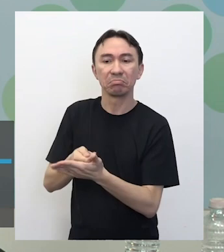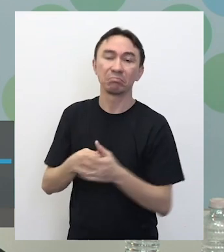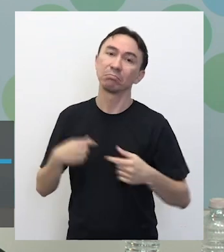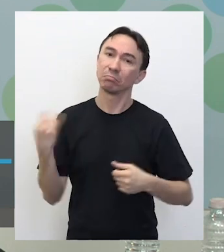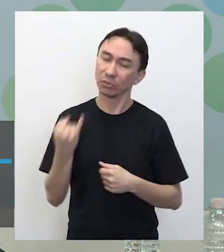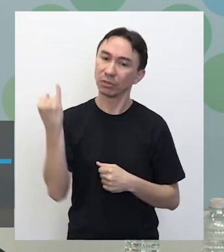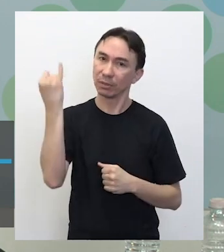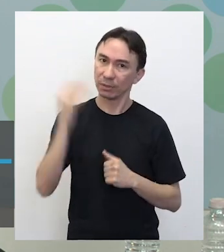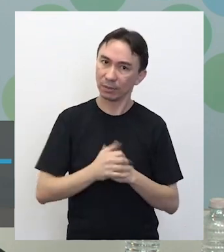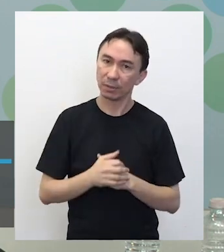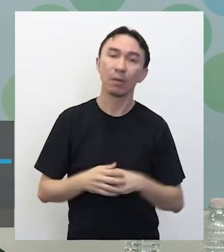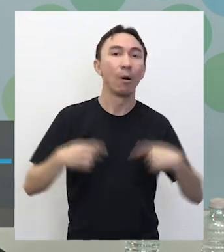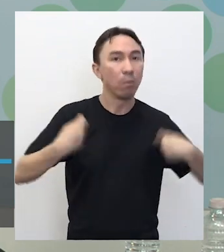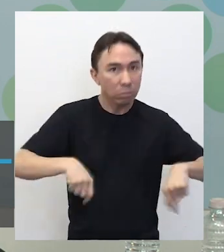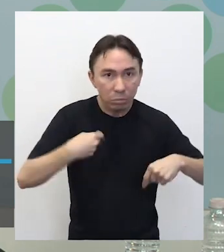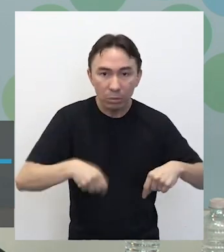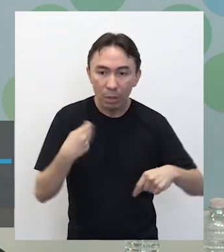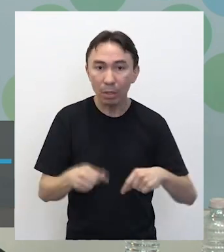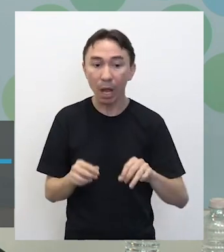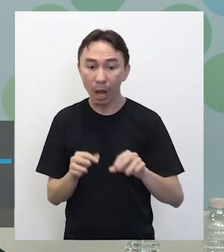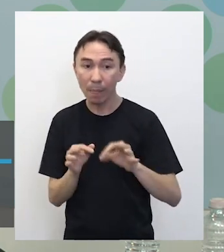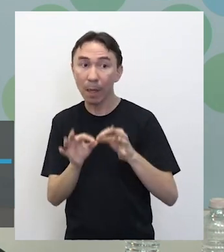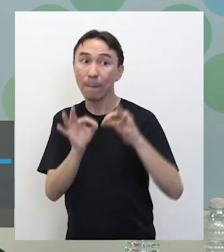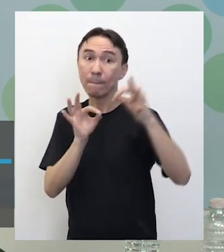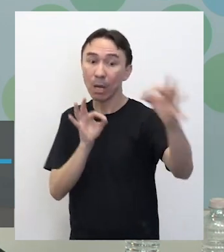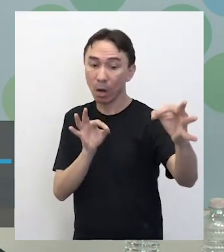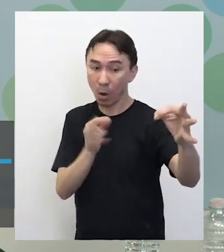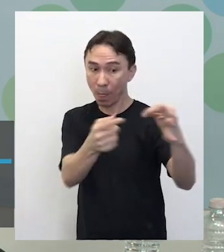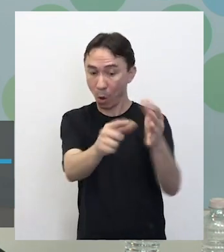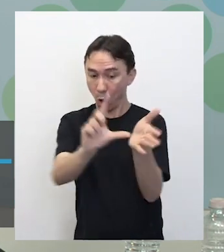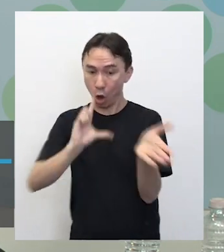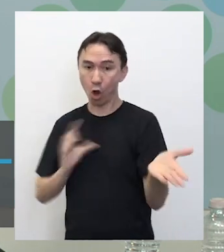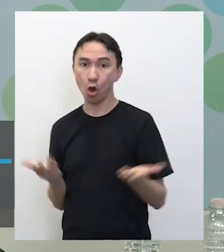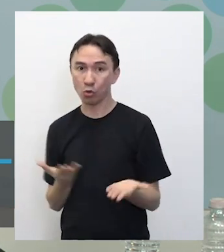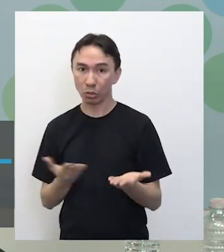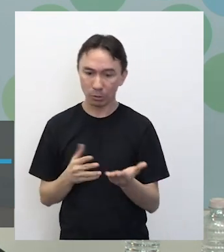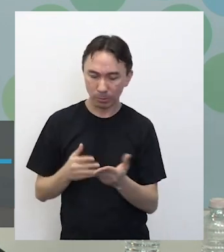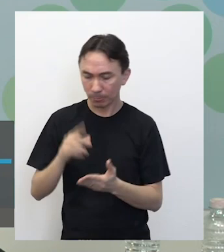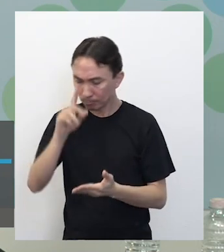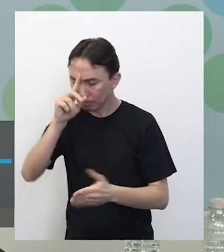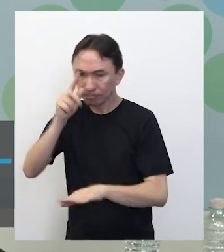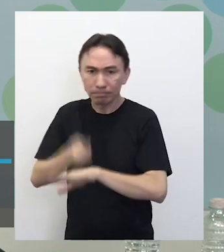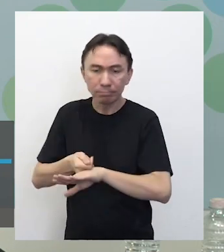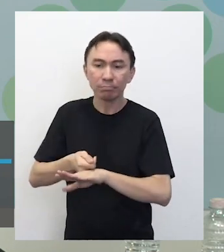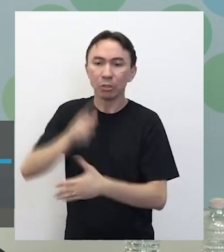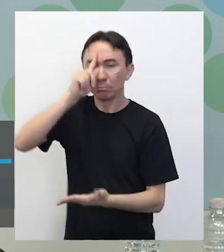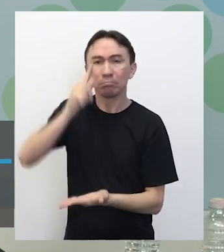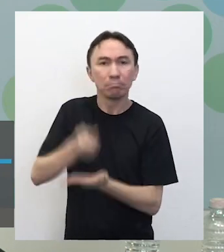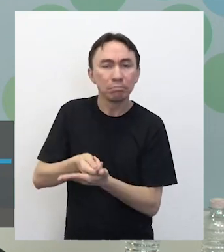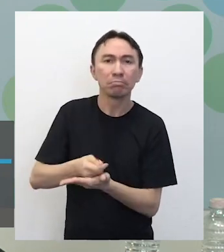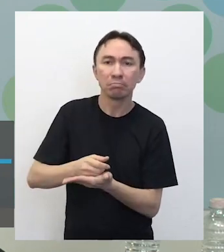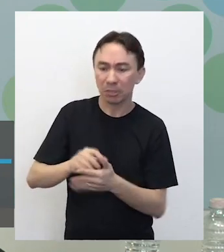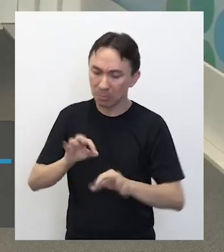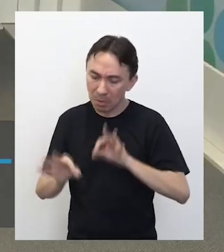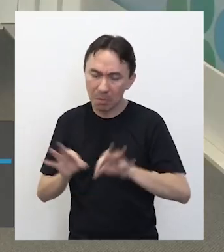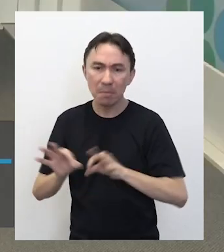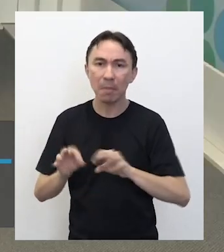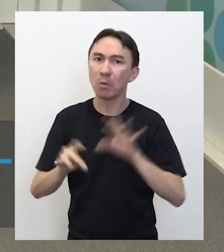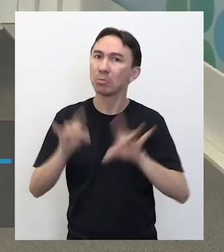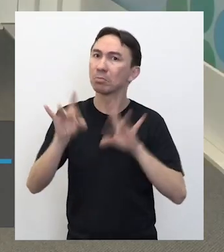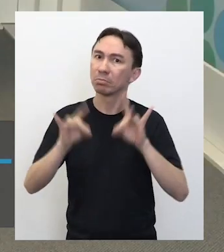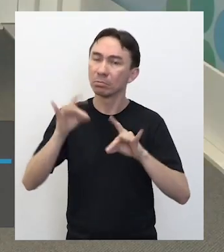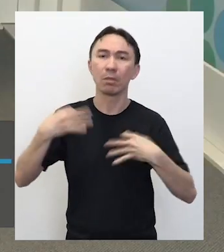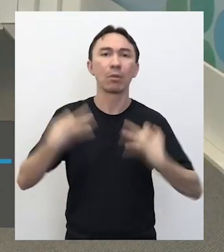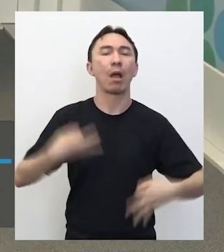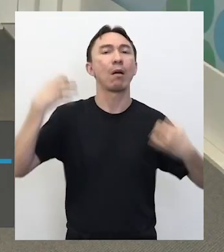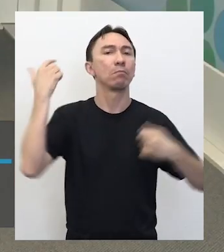mais acertadas. É um pouquinho do que eles compartilharam aqui pra gente. Muito obrigada pela interação de vocês. Muito obrigada